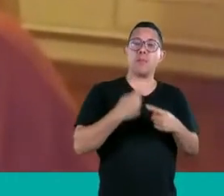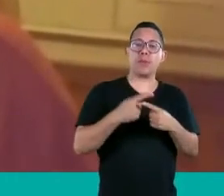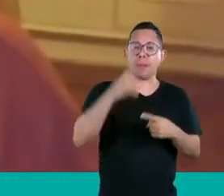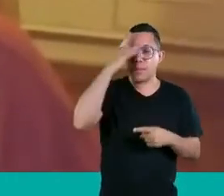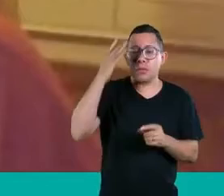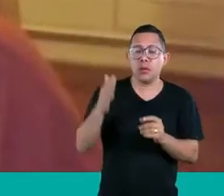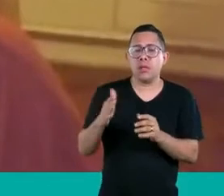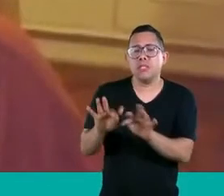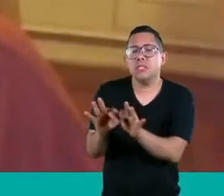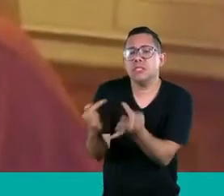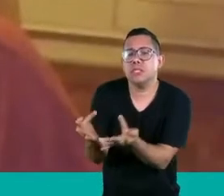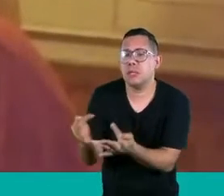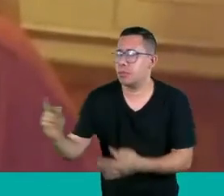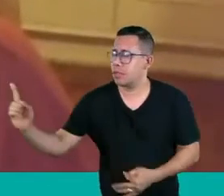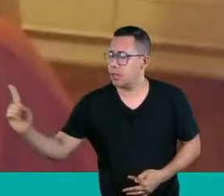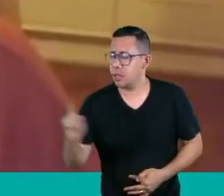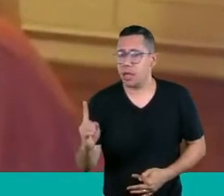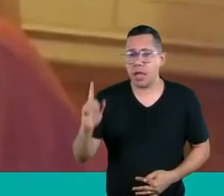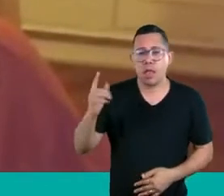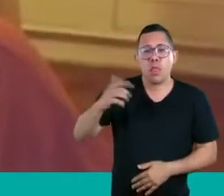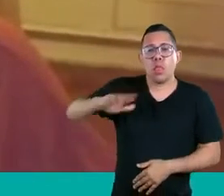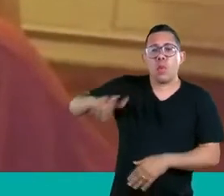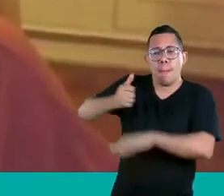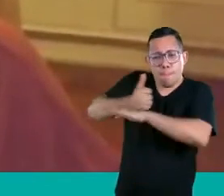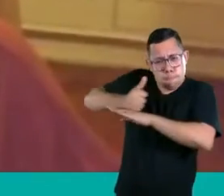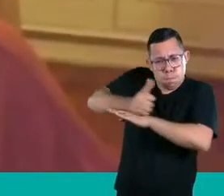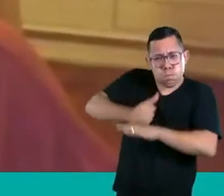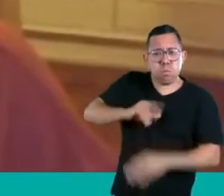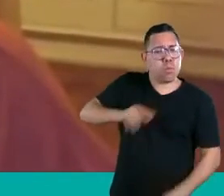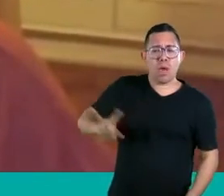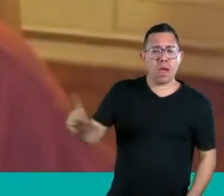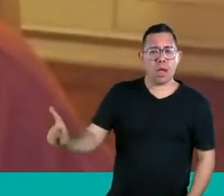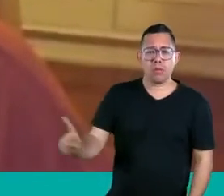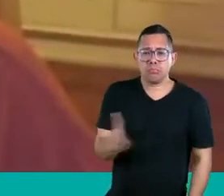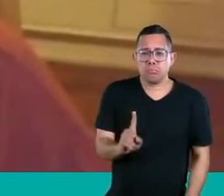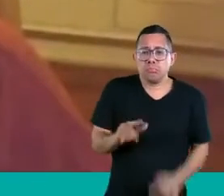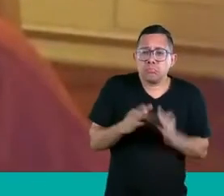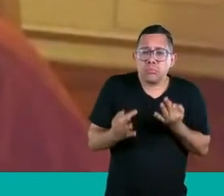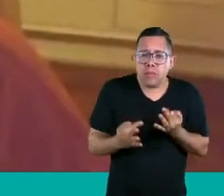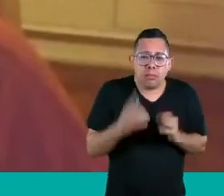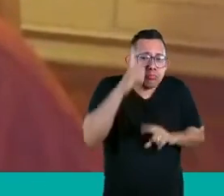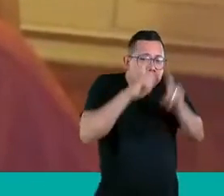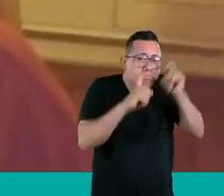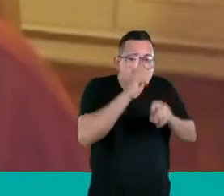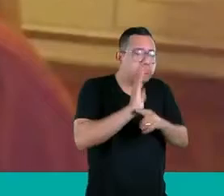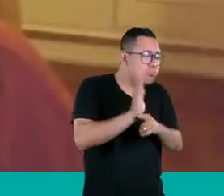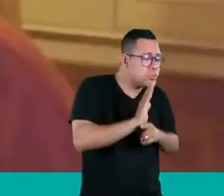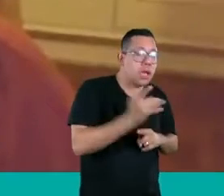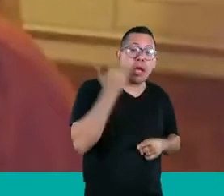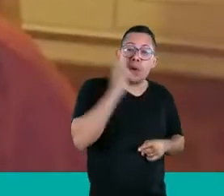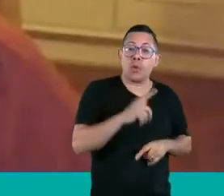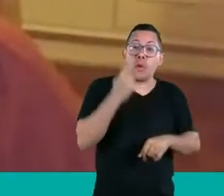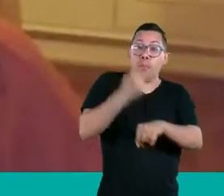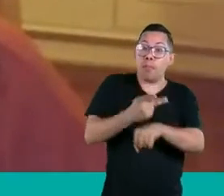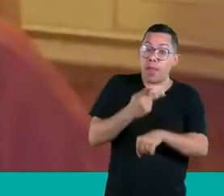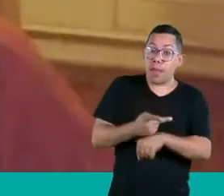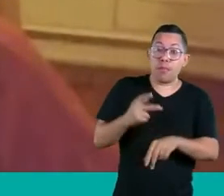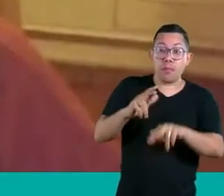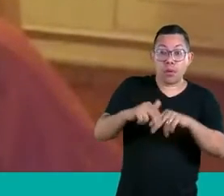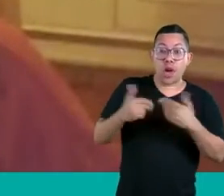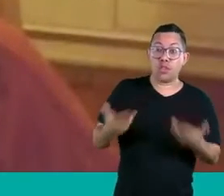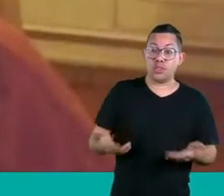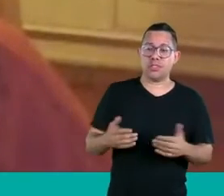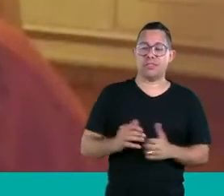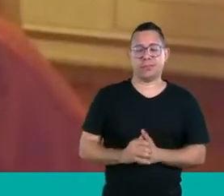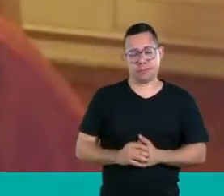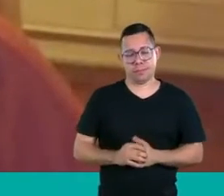Mohan se manifesta cultural e politicamente sobre tudo o que acontece no mundo, sobre guerras, política